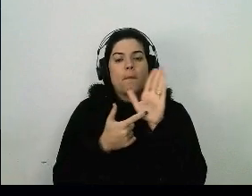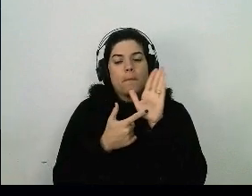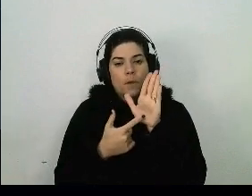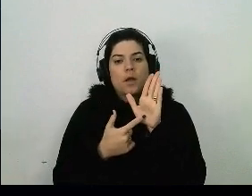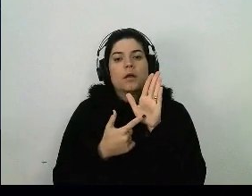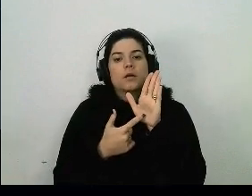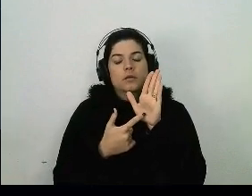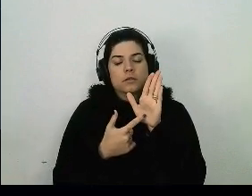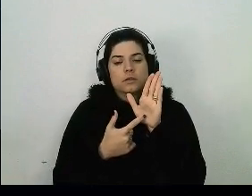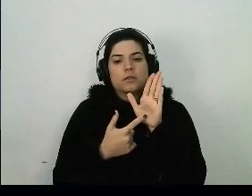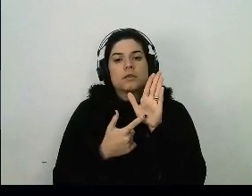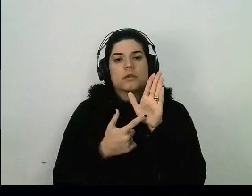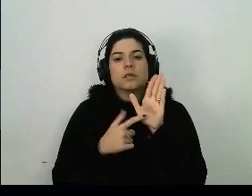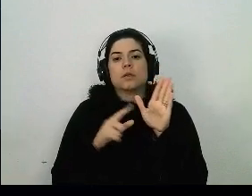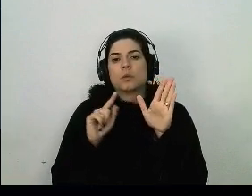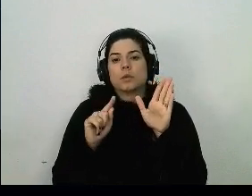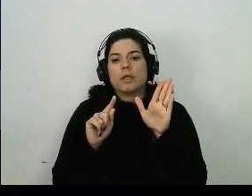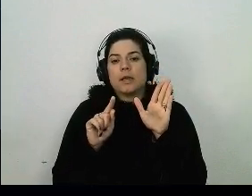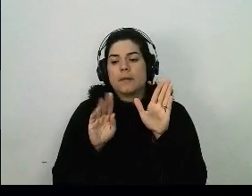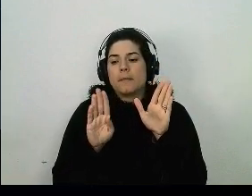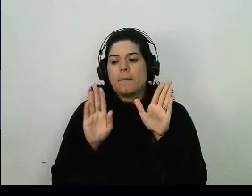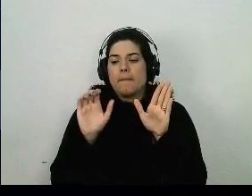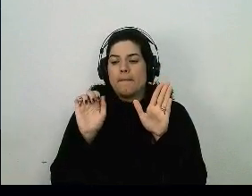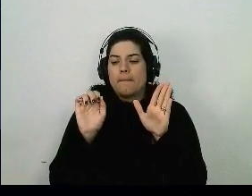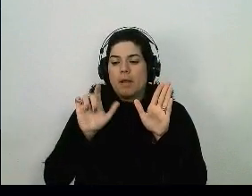e Balance History.